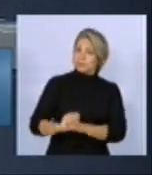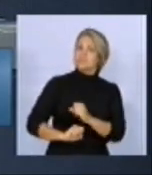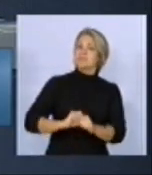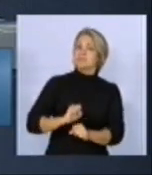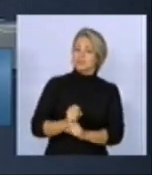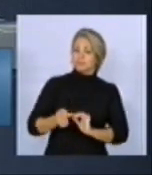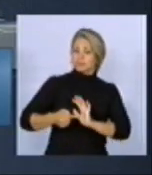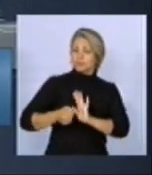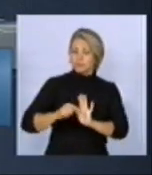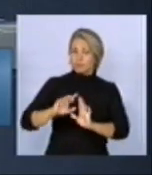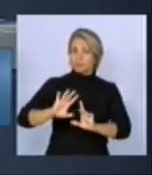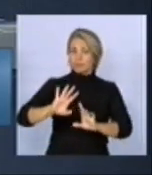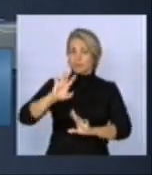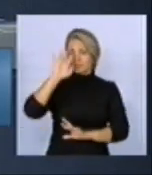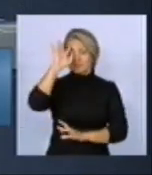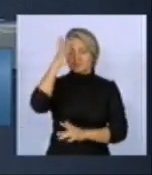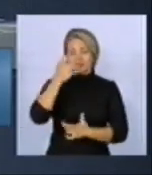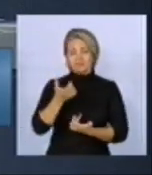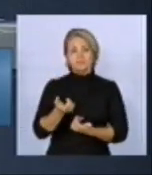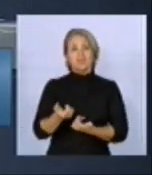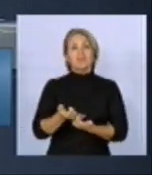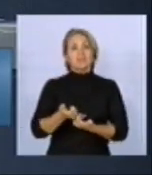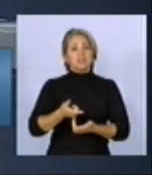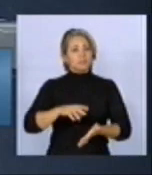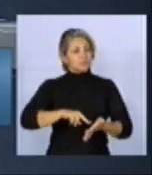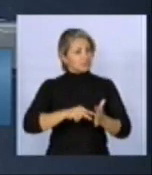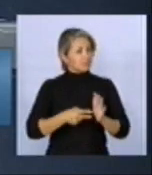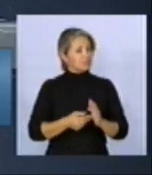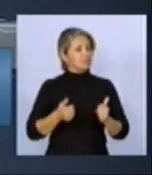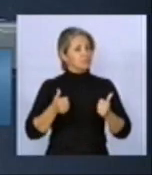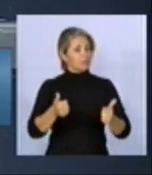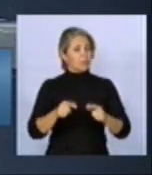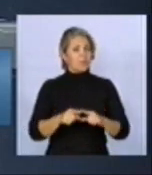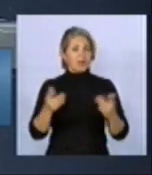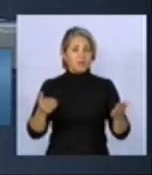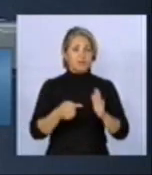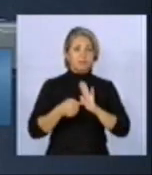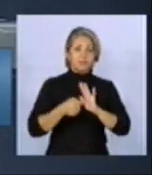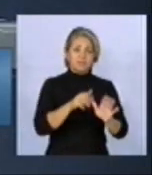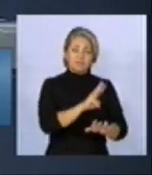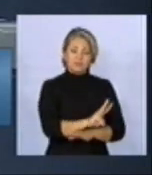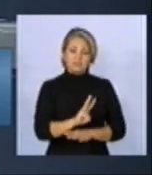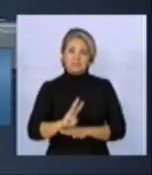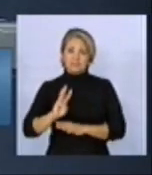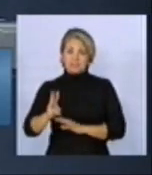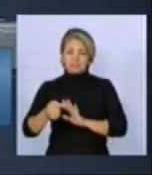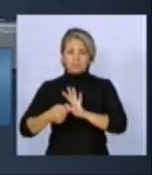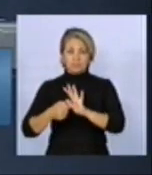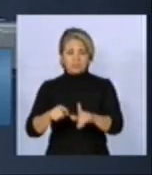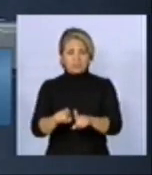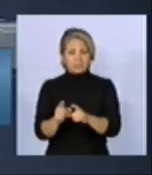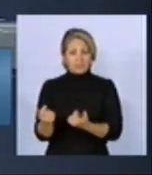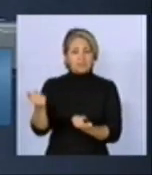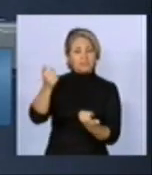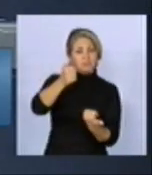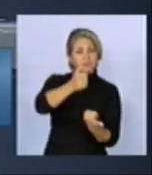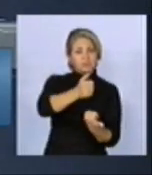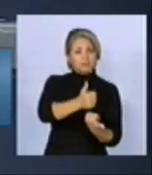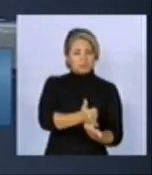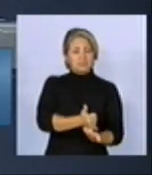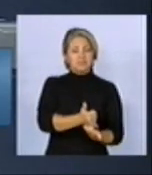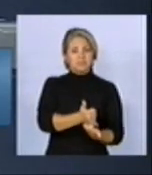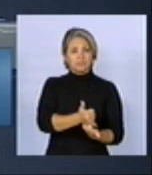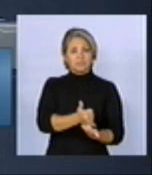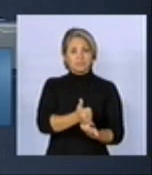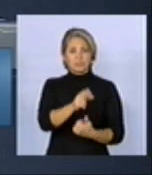significativo né Então aqui tem alguns Alguns mapas também do do canat que demonstram então a substituição ã